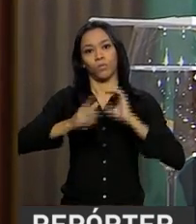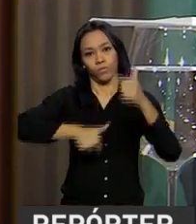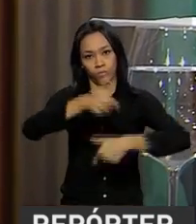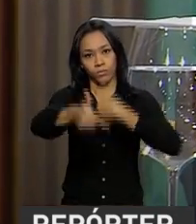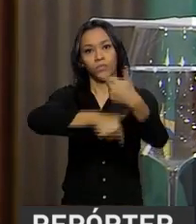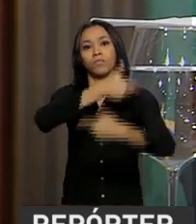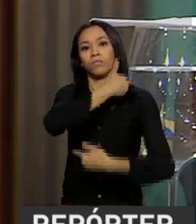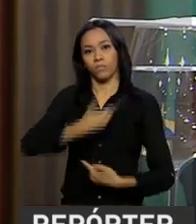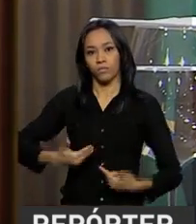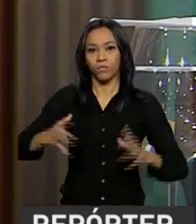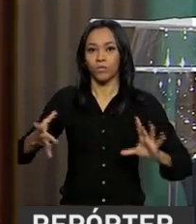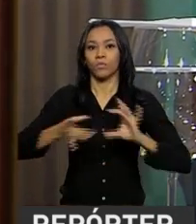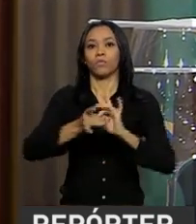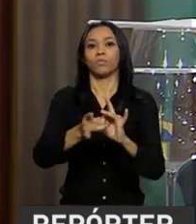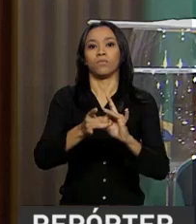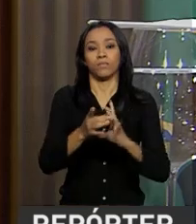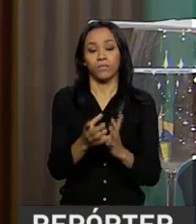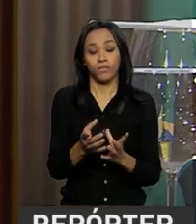Muitas e muitas vezes